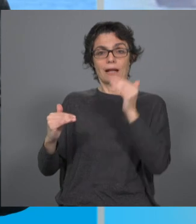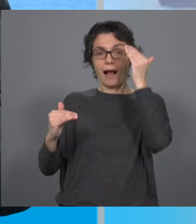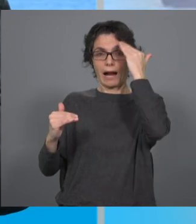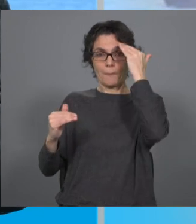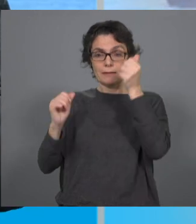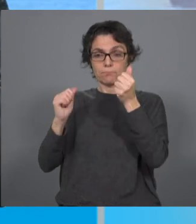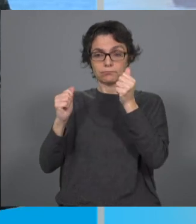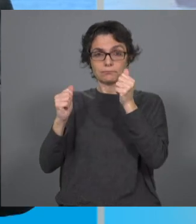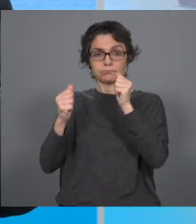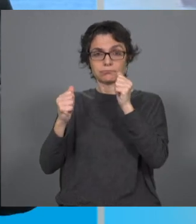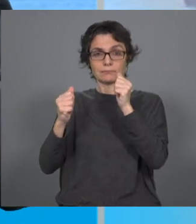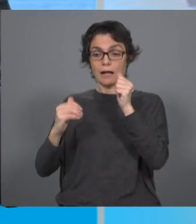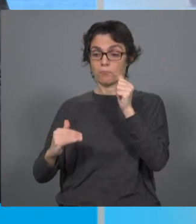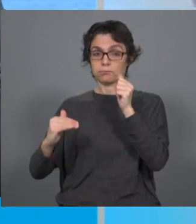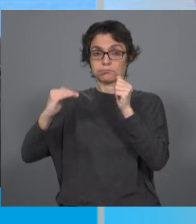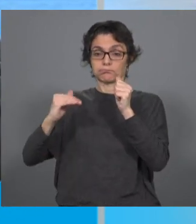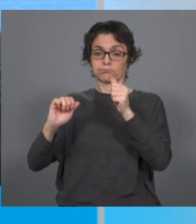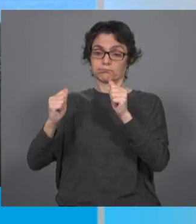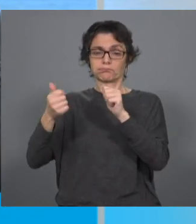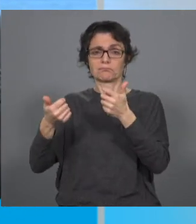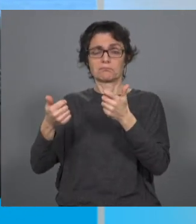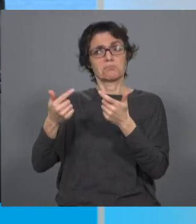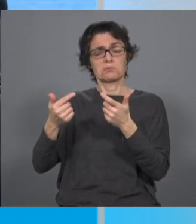personalidade. Amanhã tira a máscara,